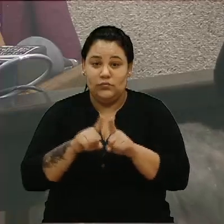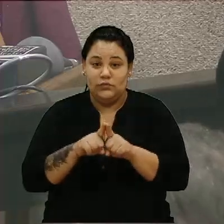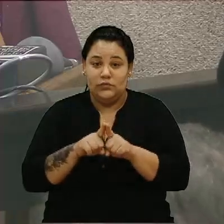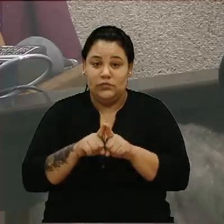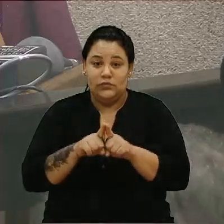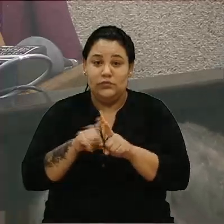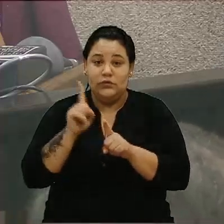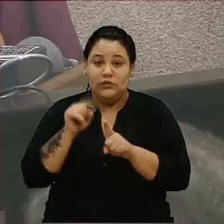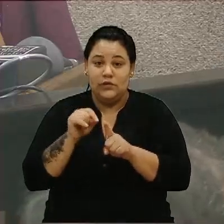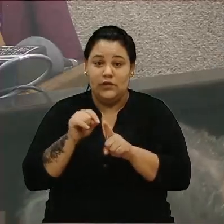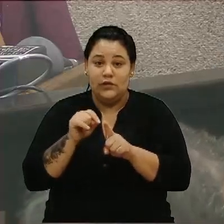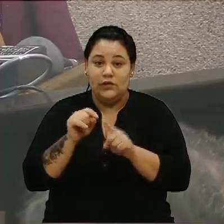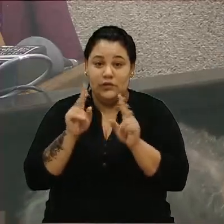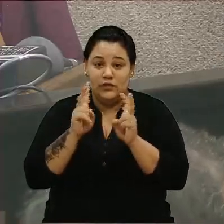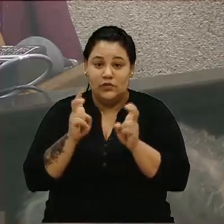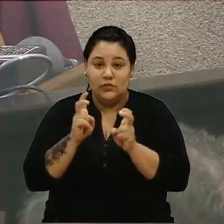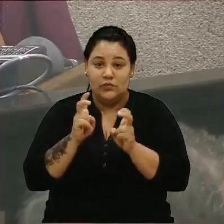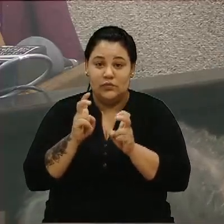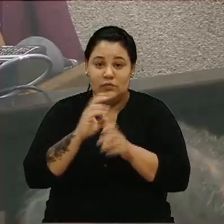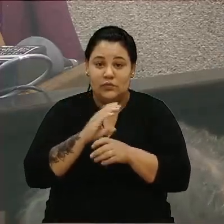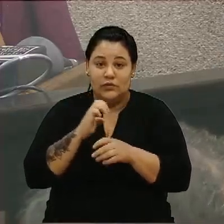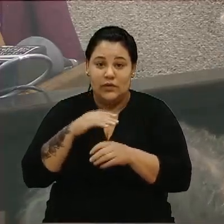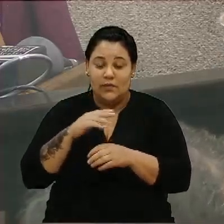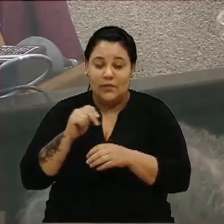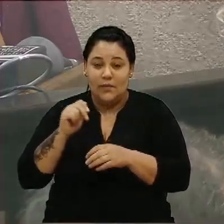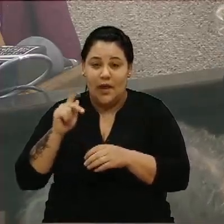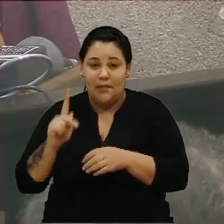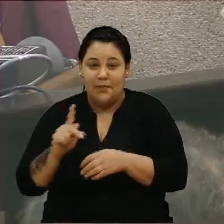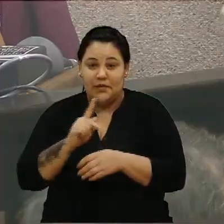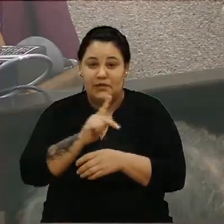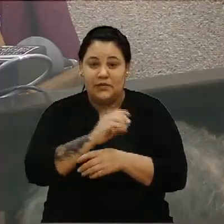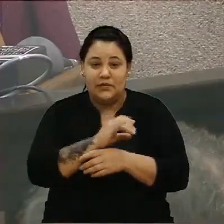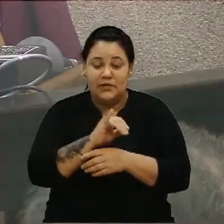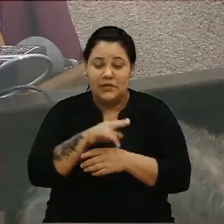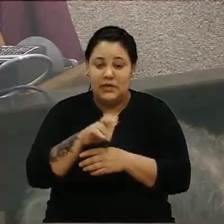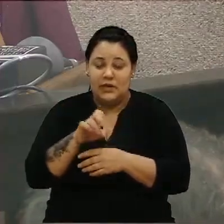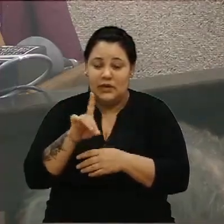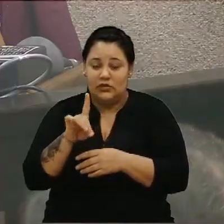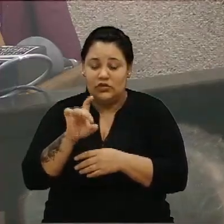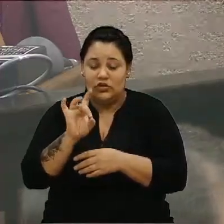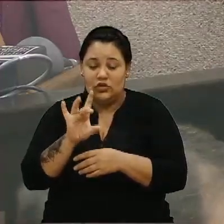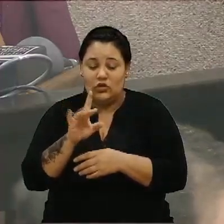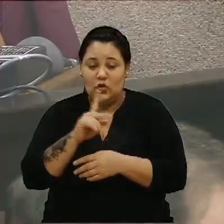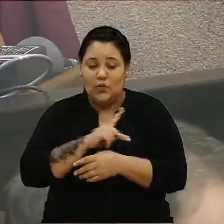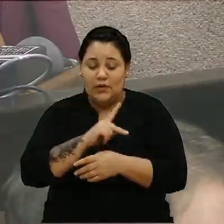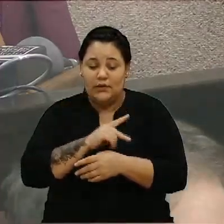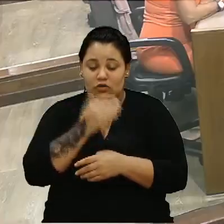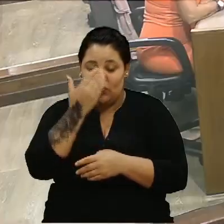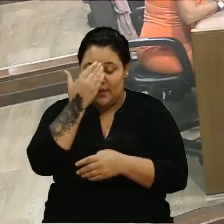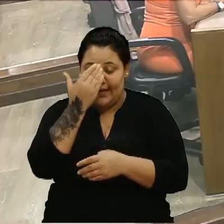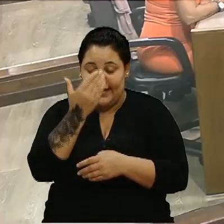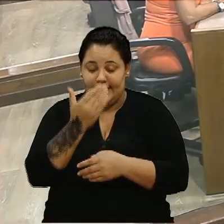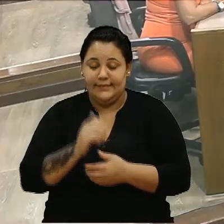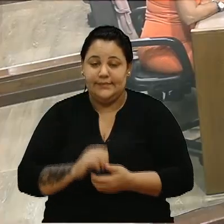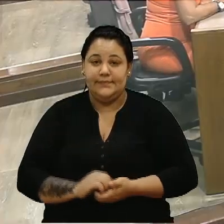é essa situação do CEMAP e do SINED na nossa cidade. Hoje era isso. Obrigado, senhor presidente. Obrigado, vereadora.